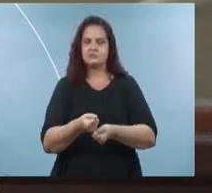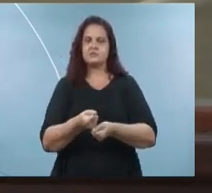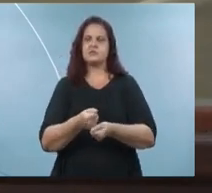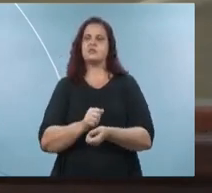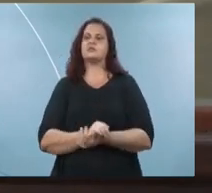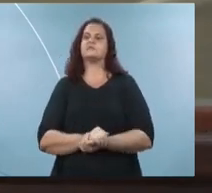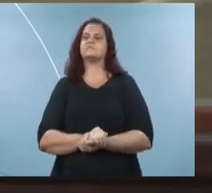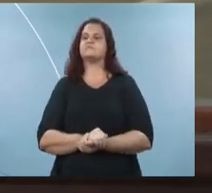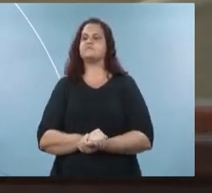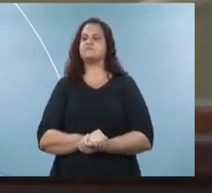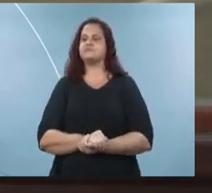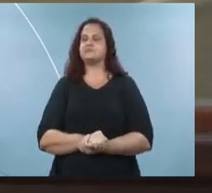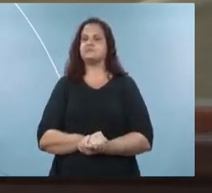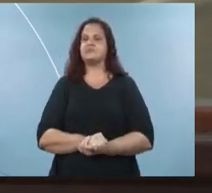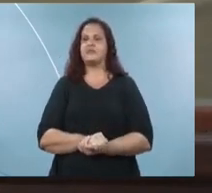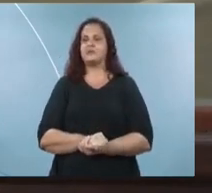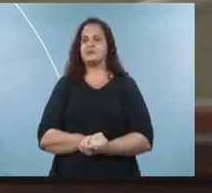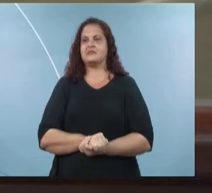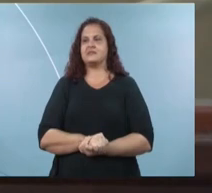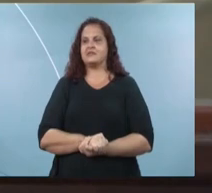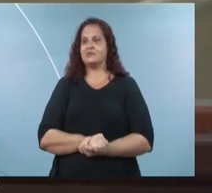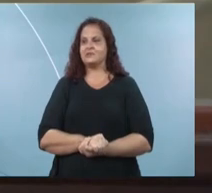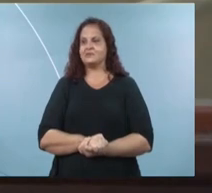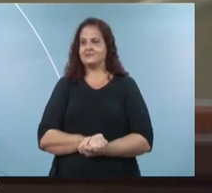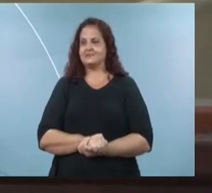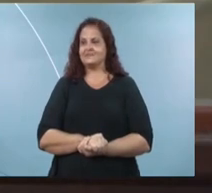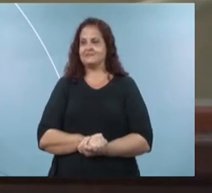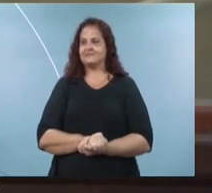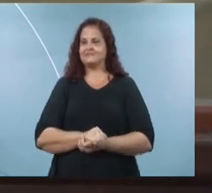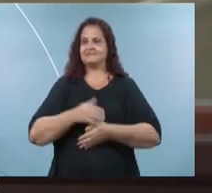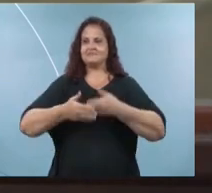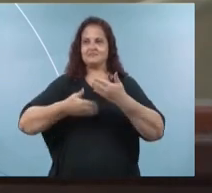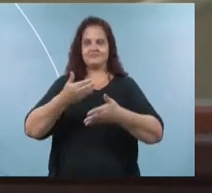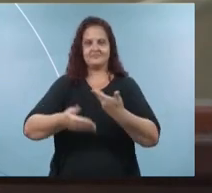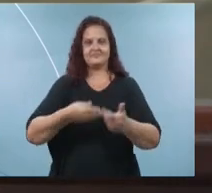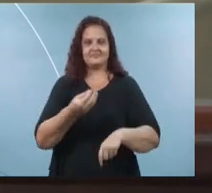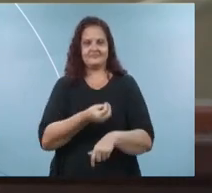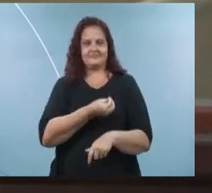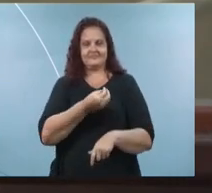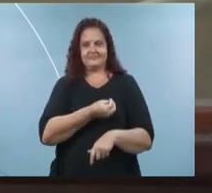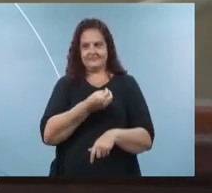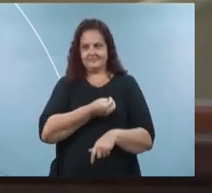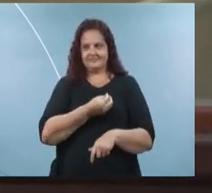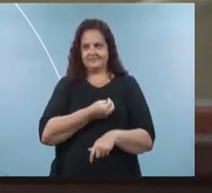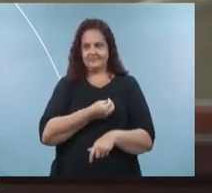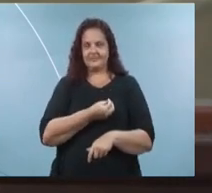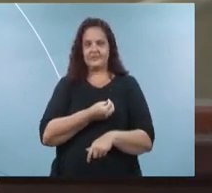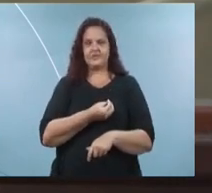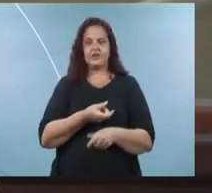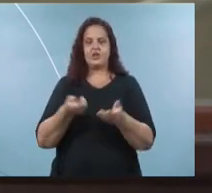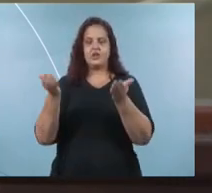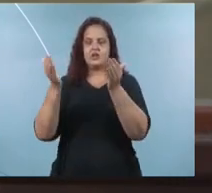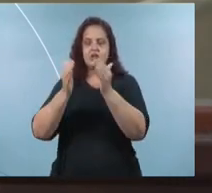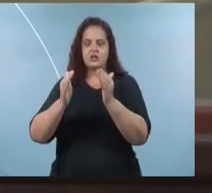ensinada. Desde então, eu tenho dedicado a minha vida à criação de peças únicas.